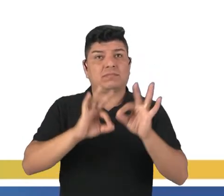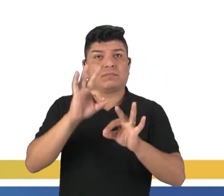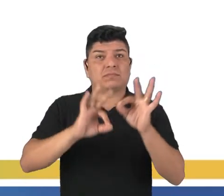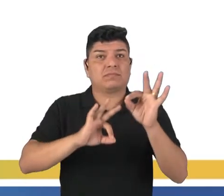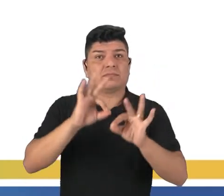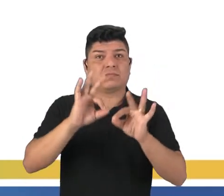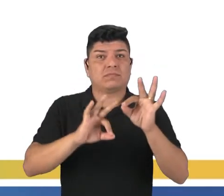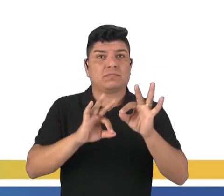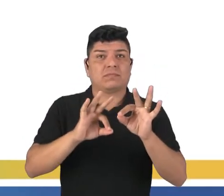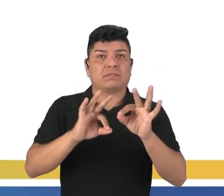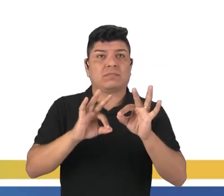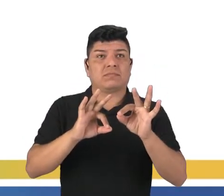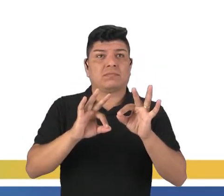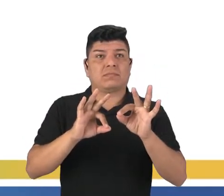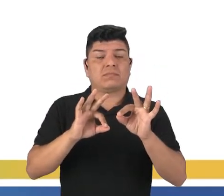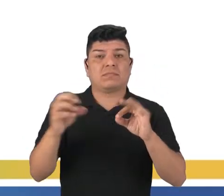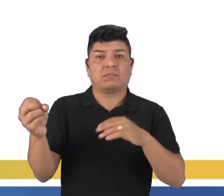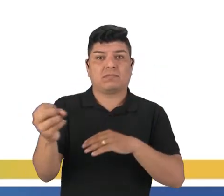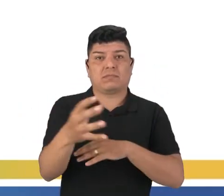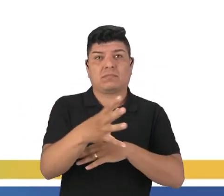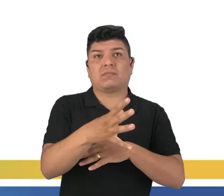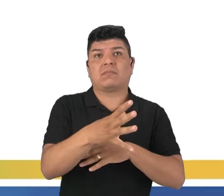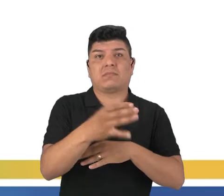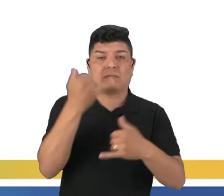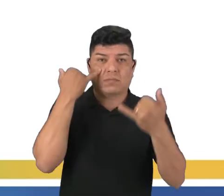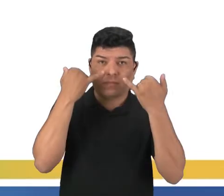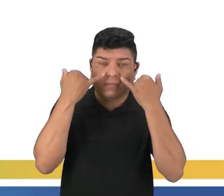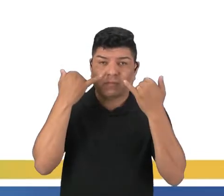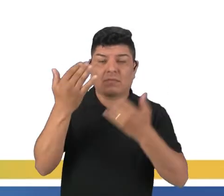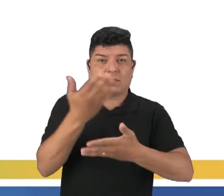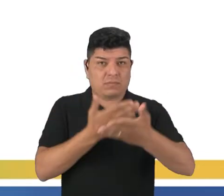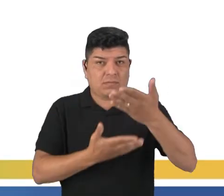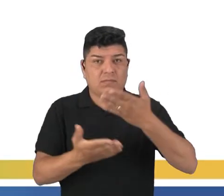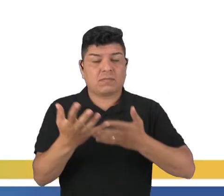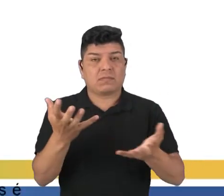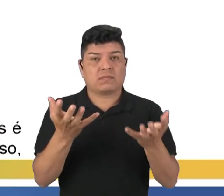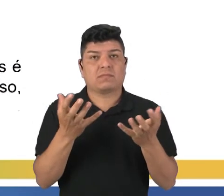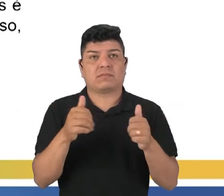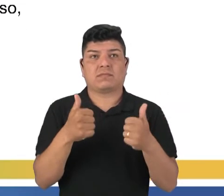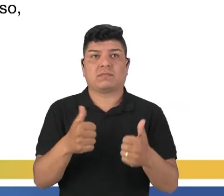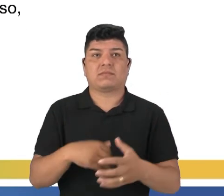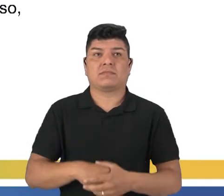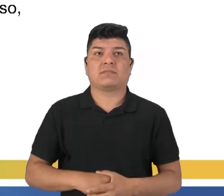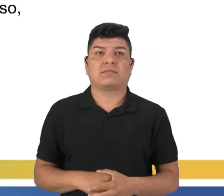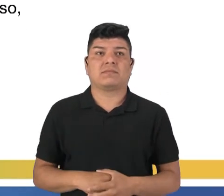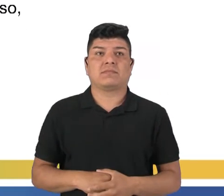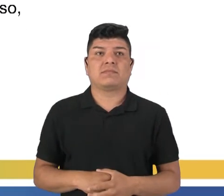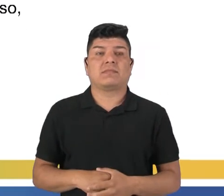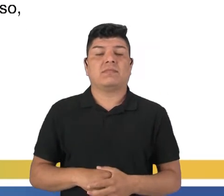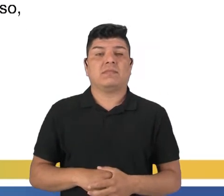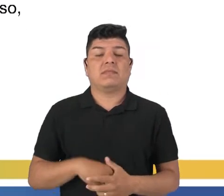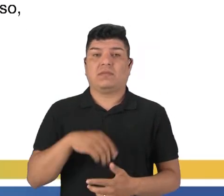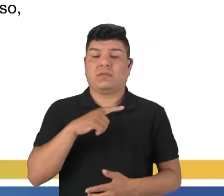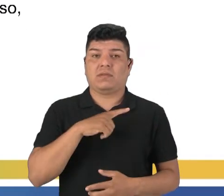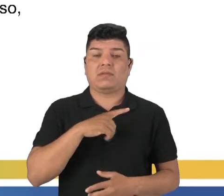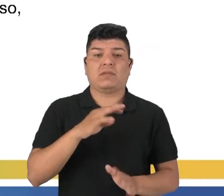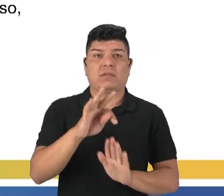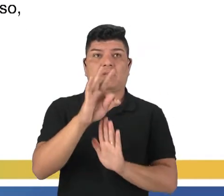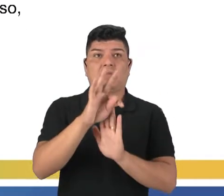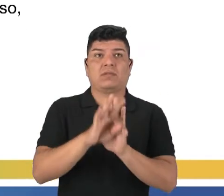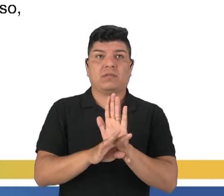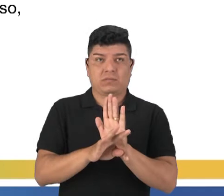né, dessa nova informação que ele quer passar, tá bom? Ele também tem